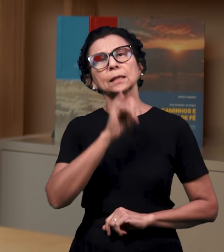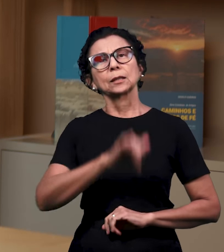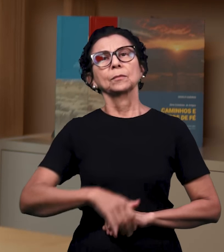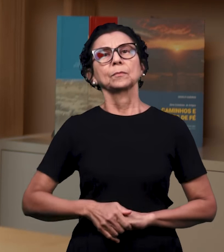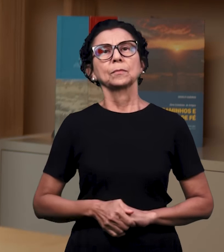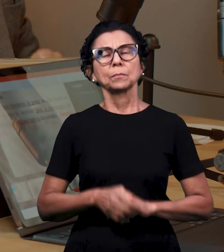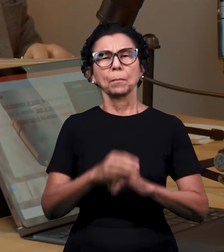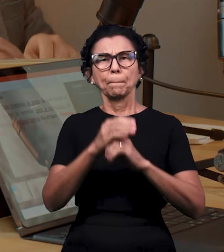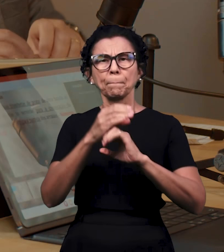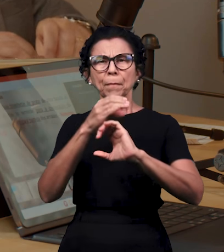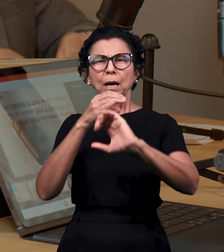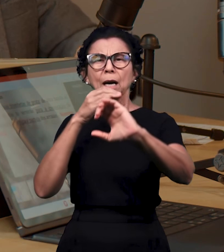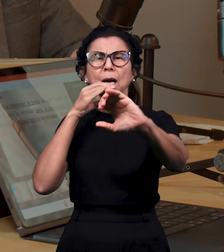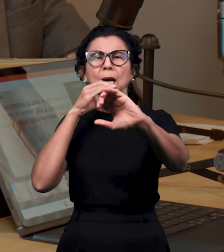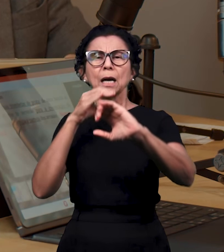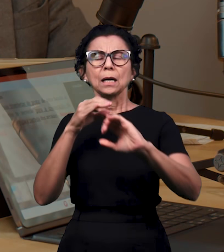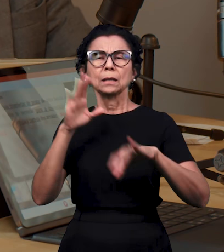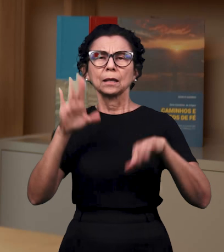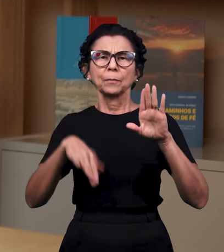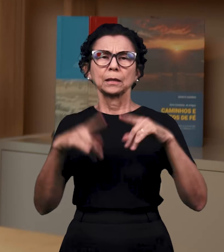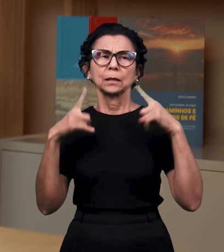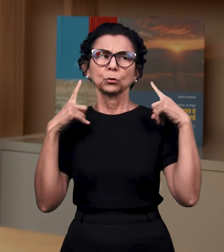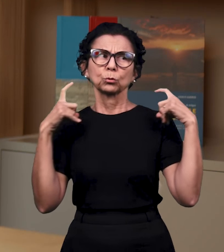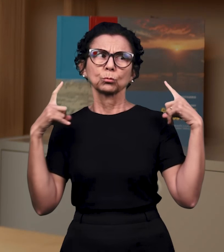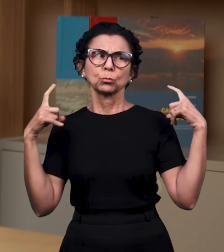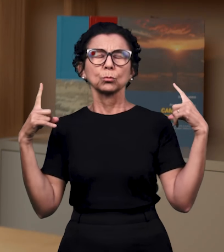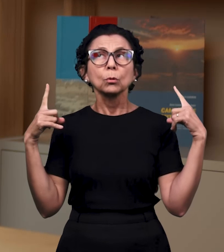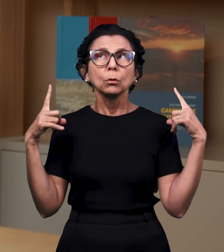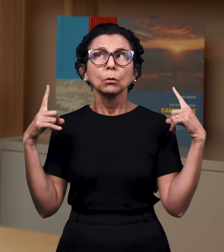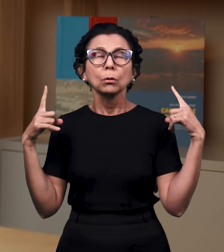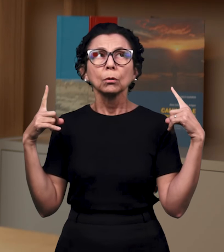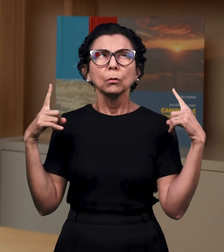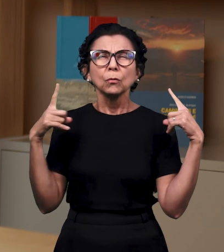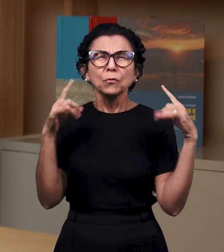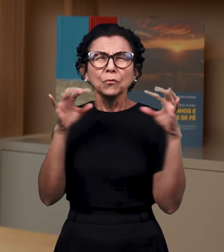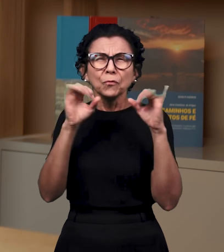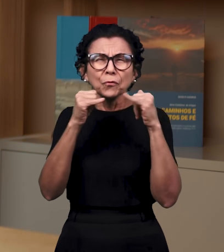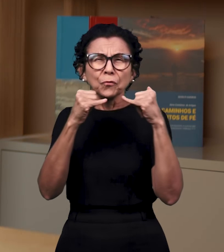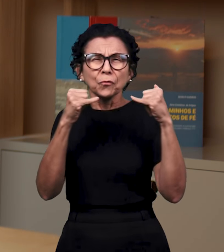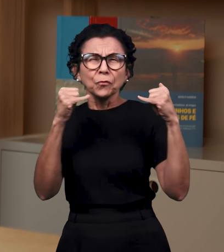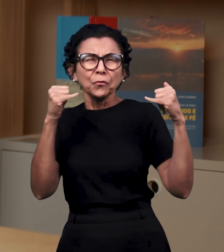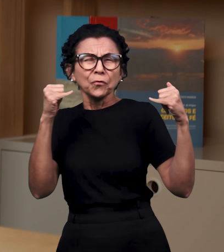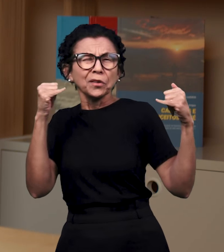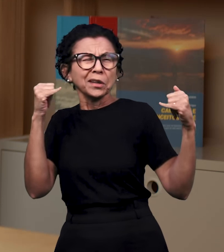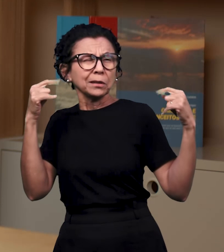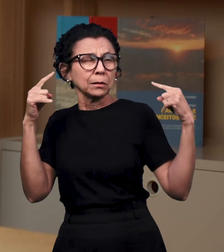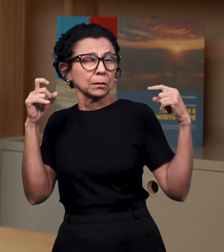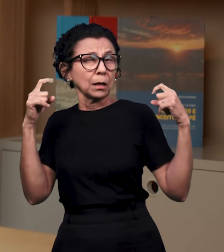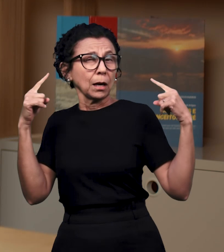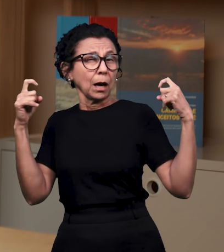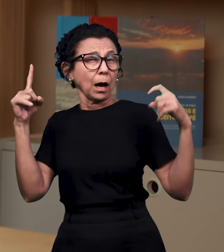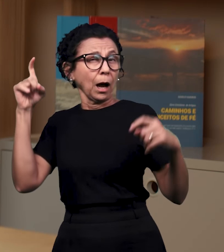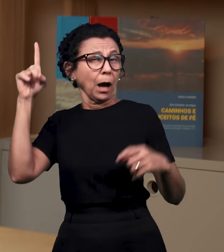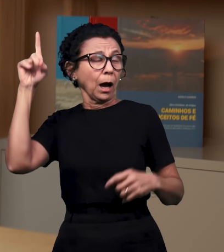tocasse tinindo, né, o tocar tinindo é um som agudo, é um som alto, é um som